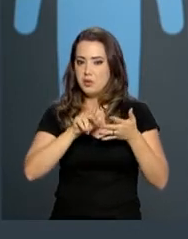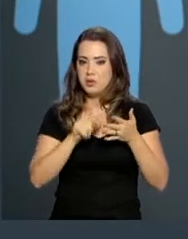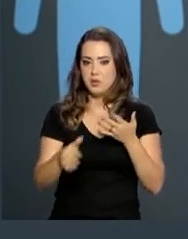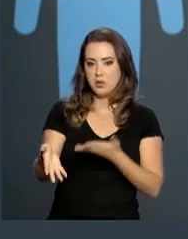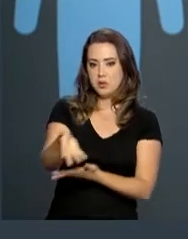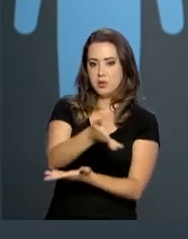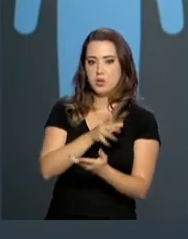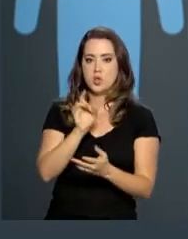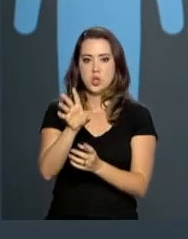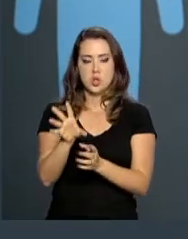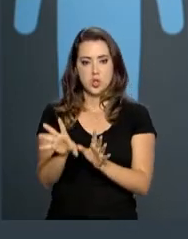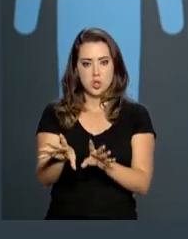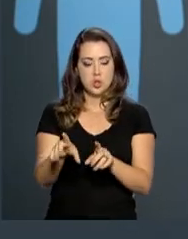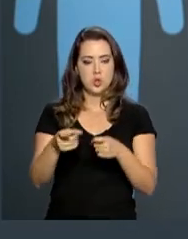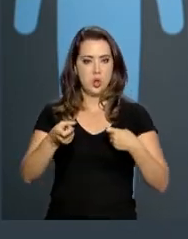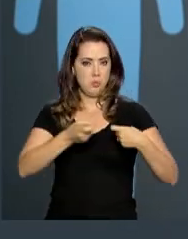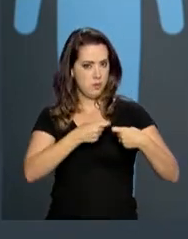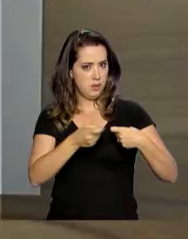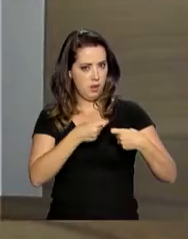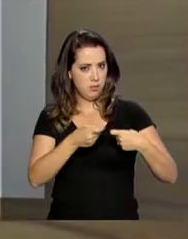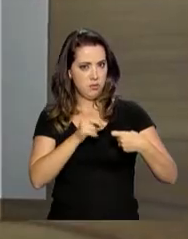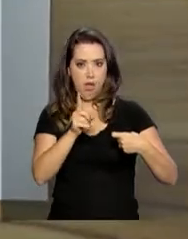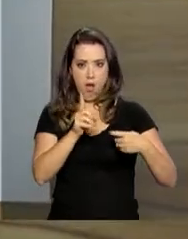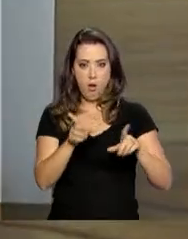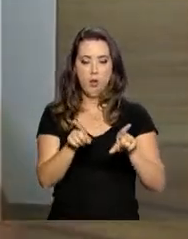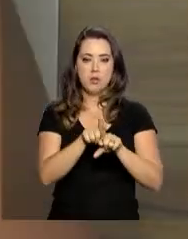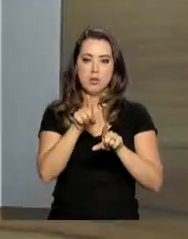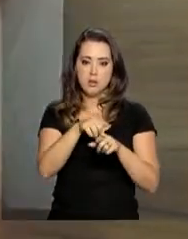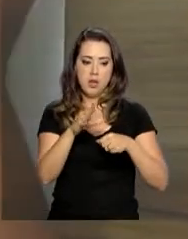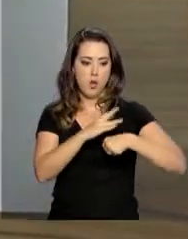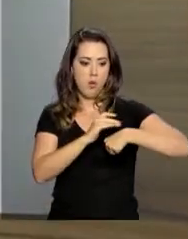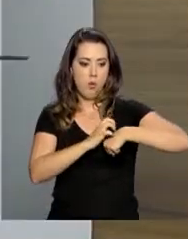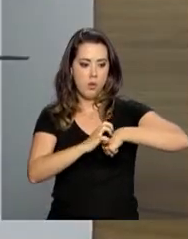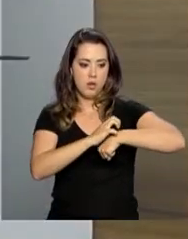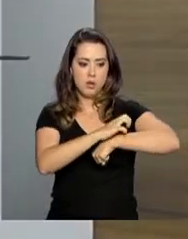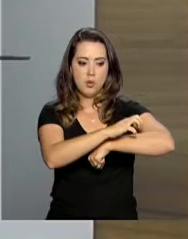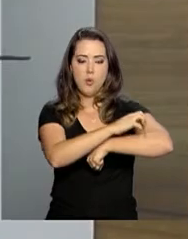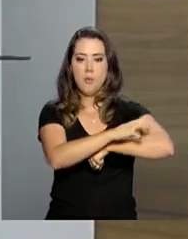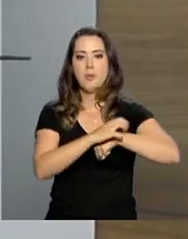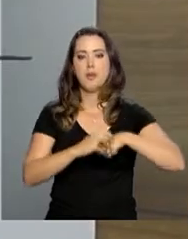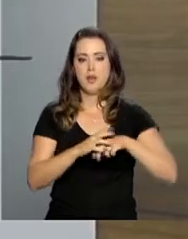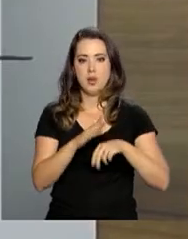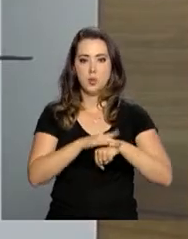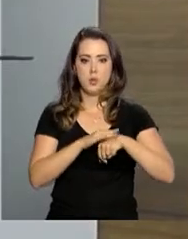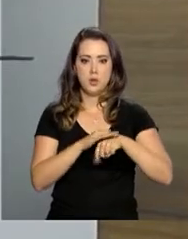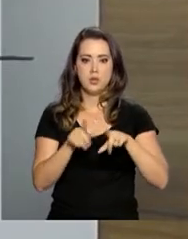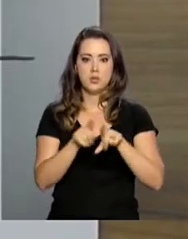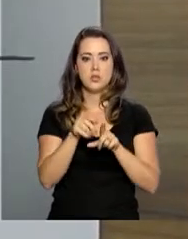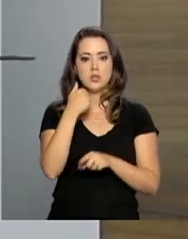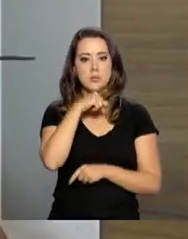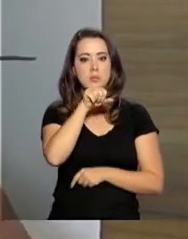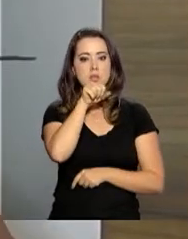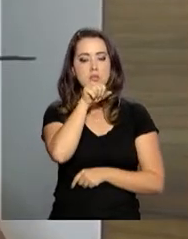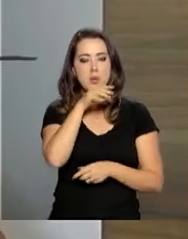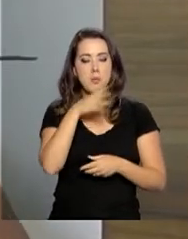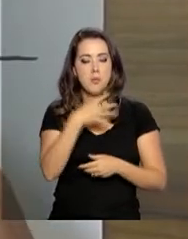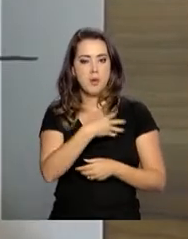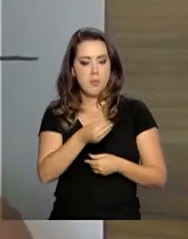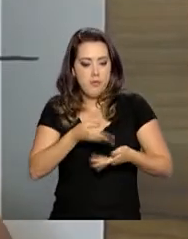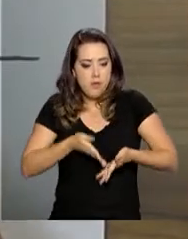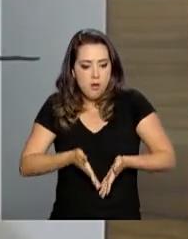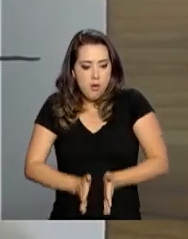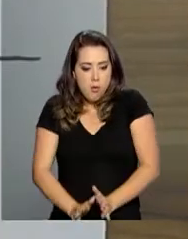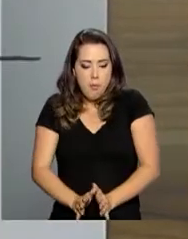pensa, não é só por relação sexual. O contato com a pele ou mucosa infectadas e de mãe para filho durante o